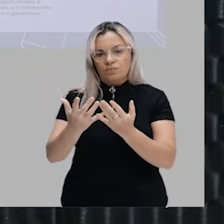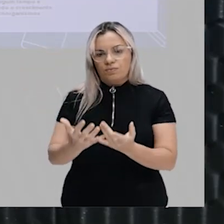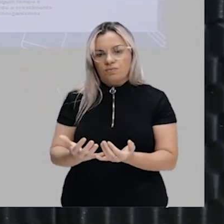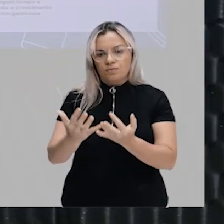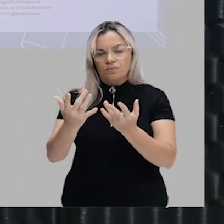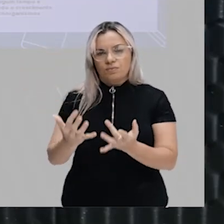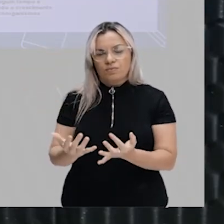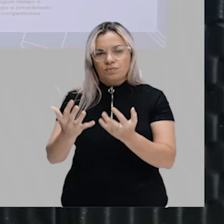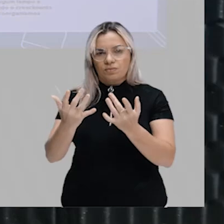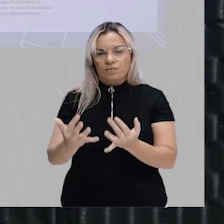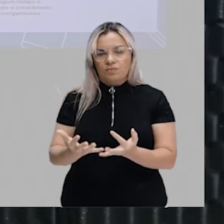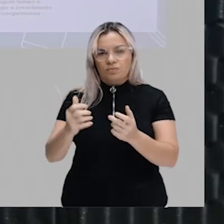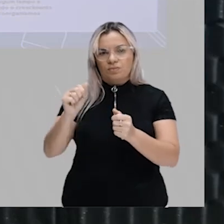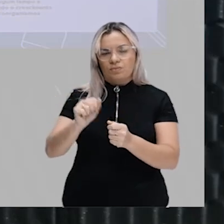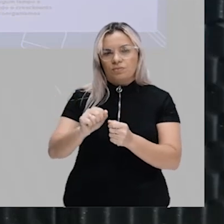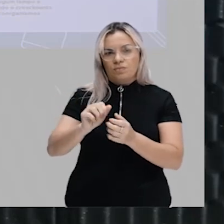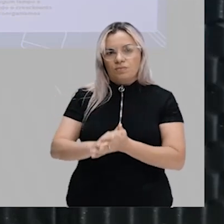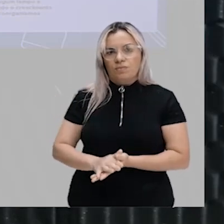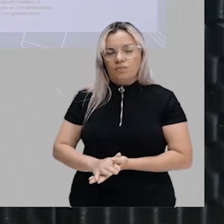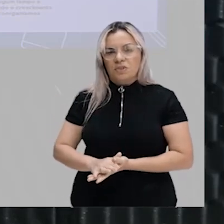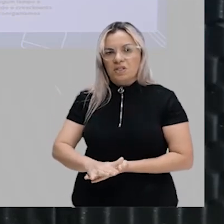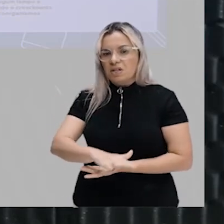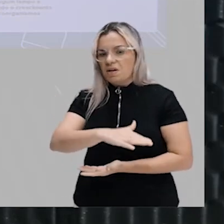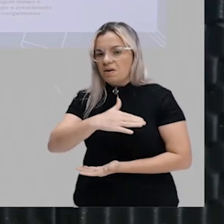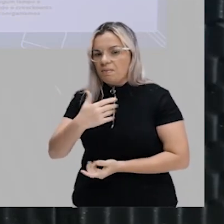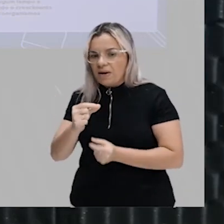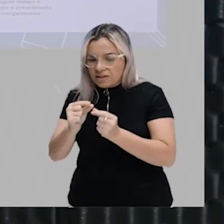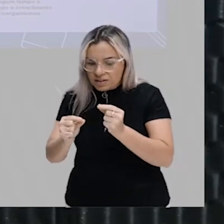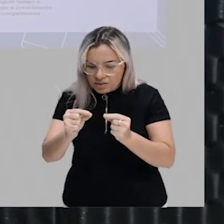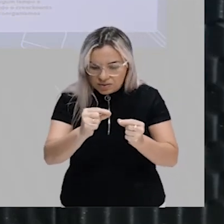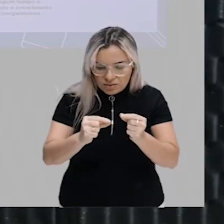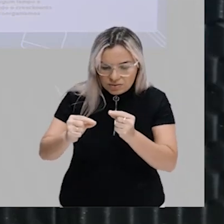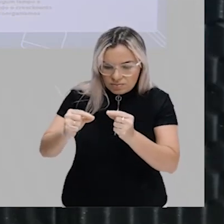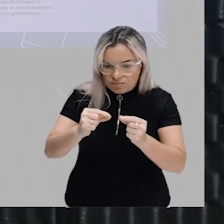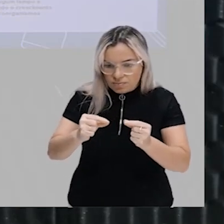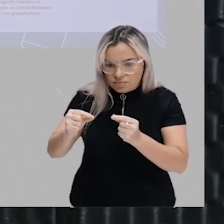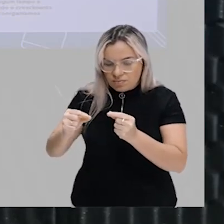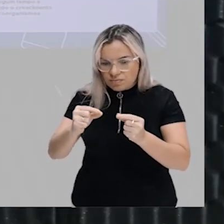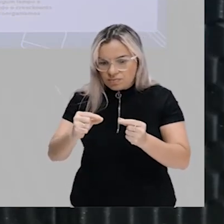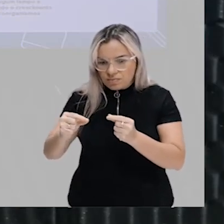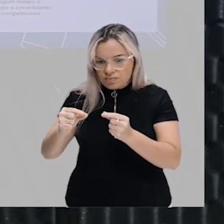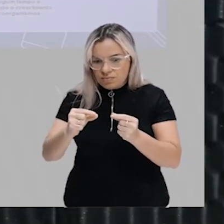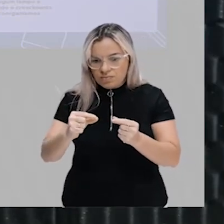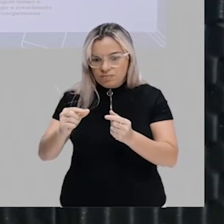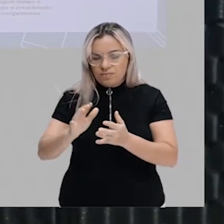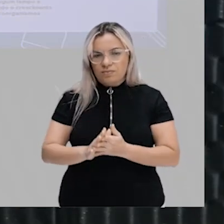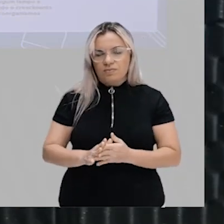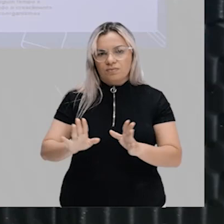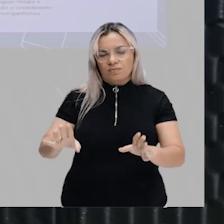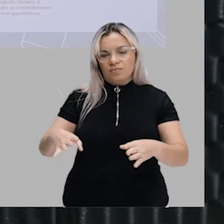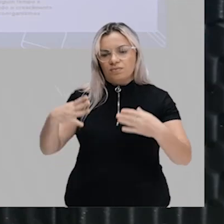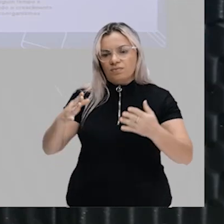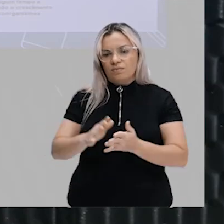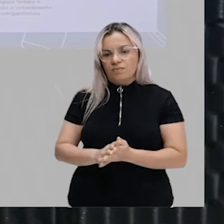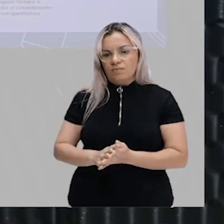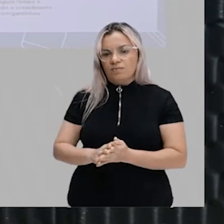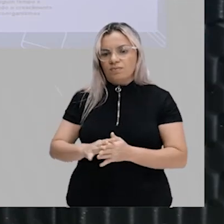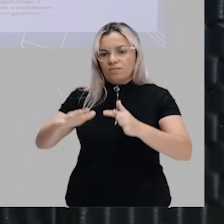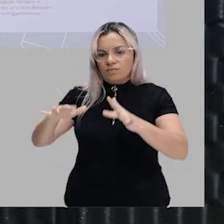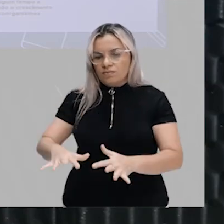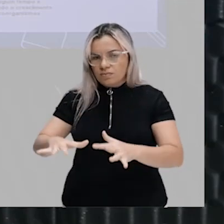o caldo nutritivo, ele mata os micro-organismos, tá? Agora, presta bem atenção, o vapor ele